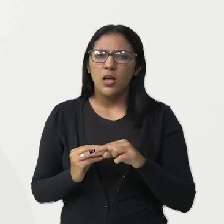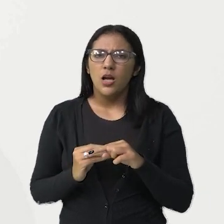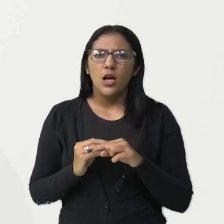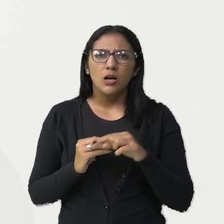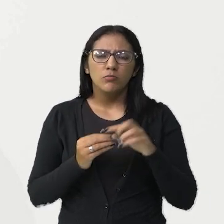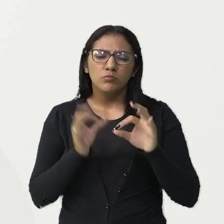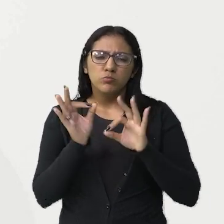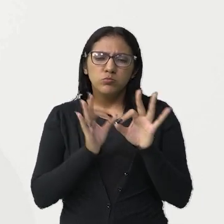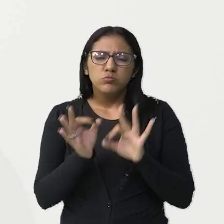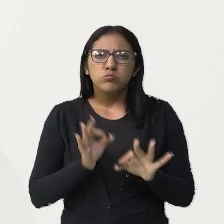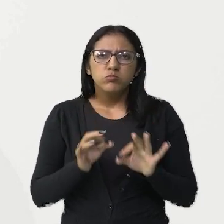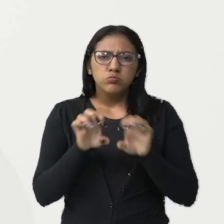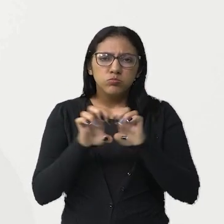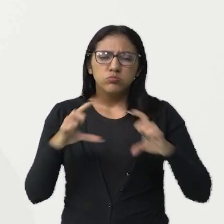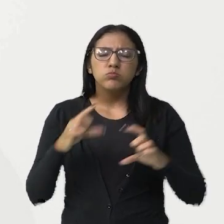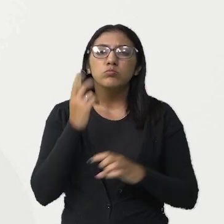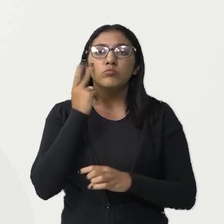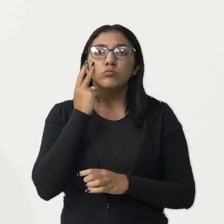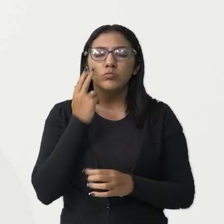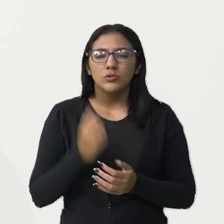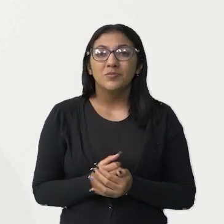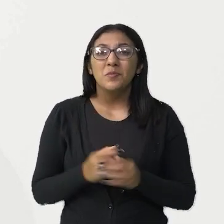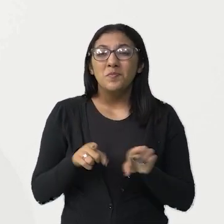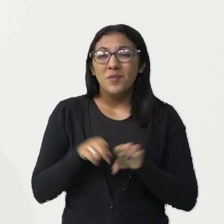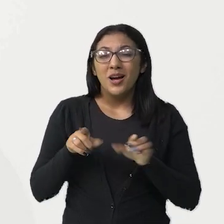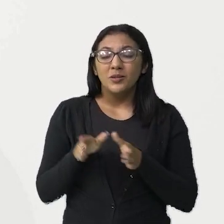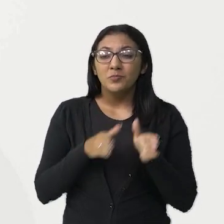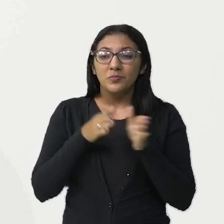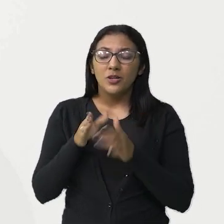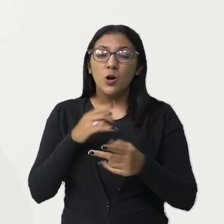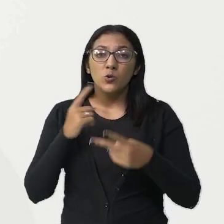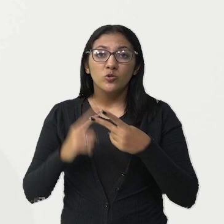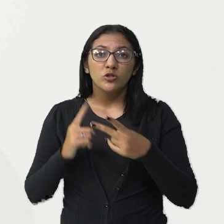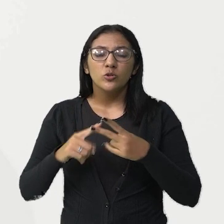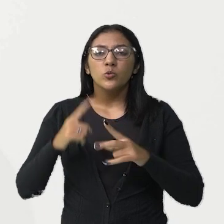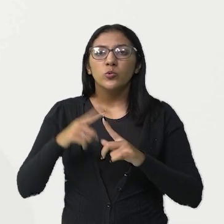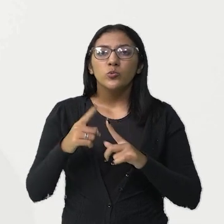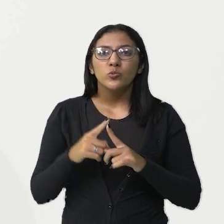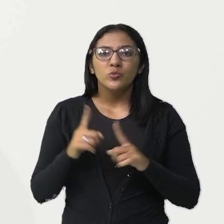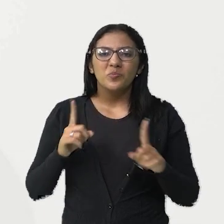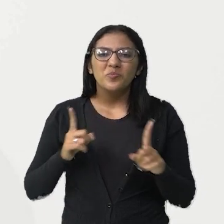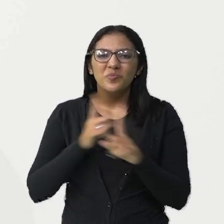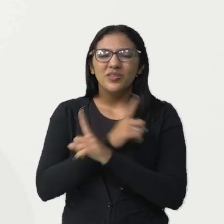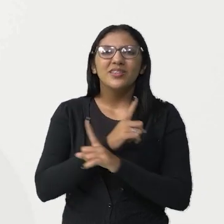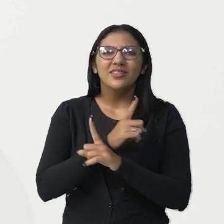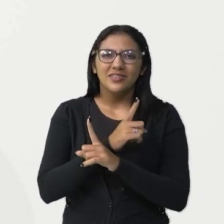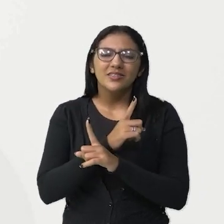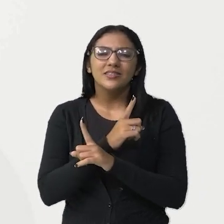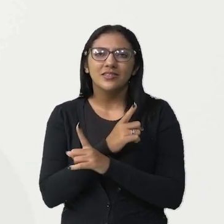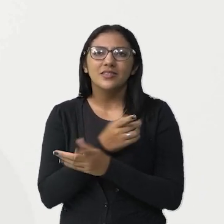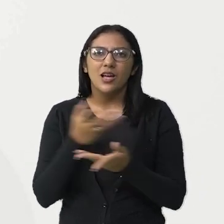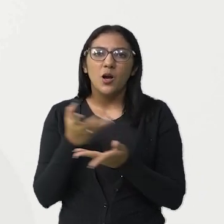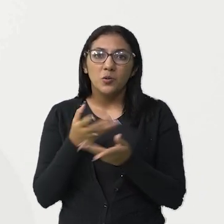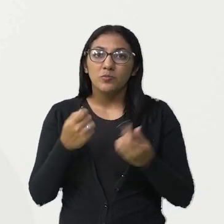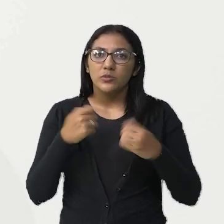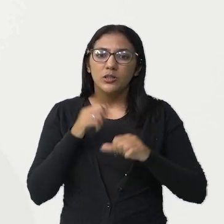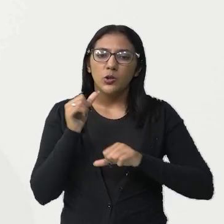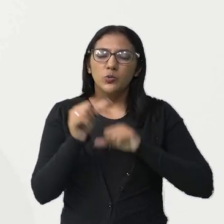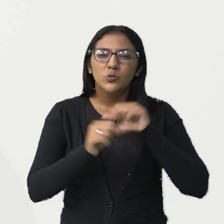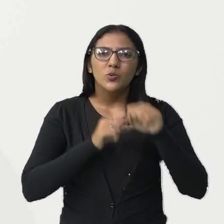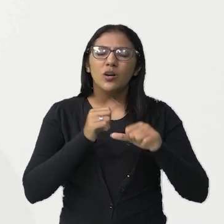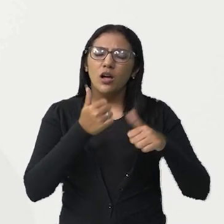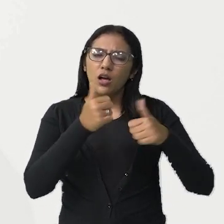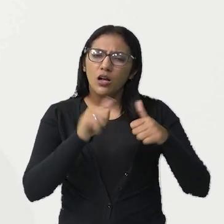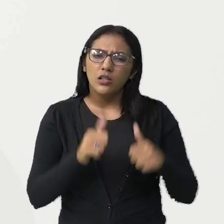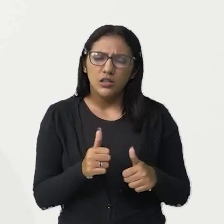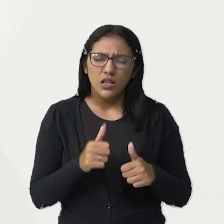nosso resultado, ok. Mas quando as grandezas são inversamente proporcionais, a gente precisa fazer essa análise, tá? Se a gente